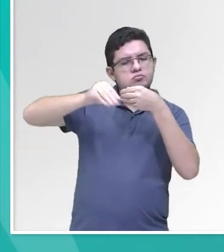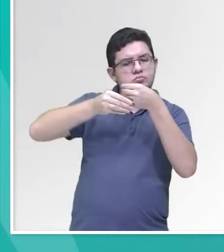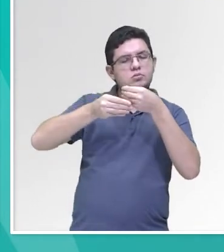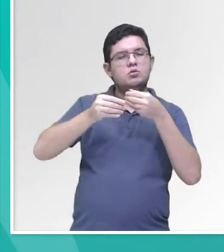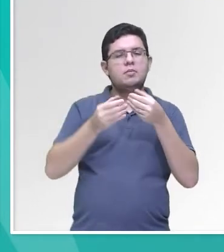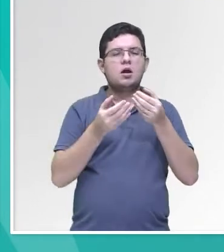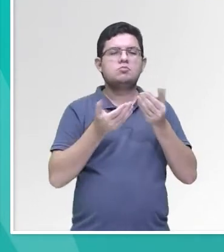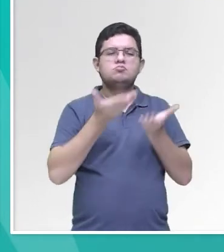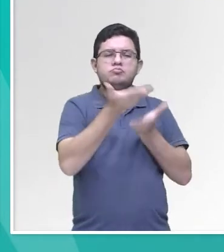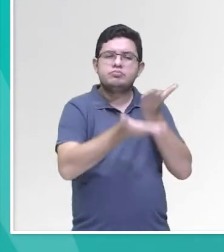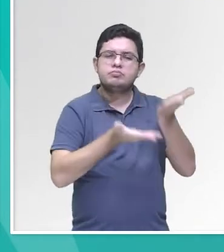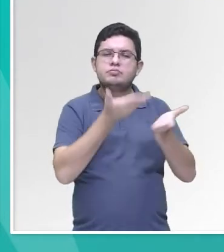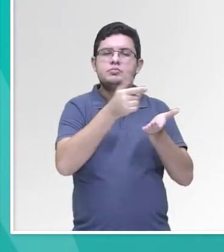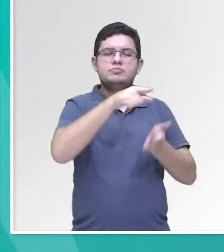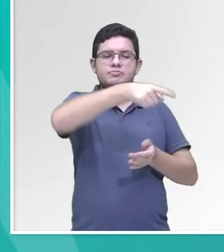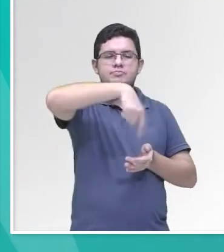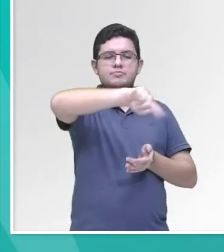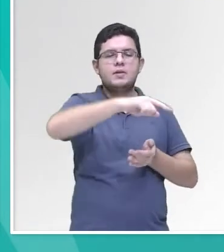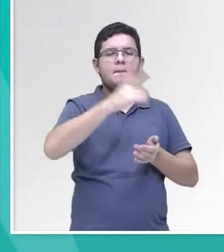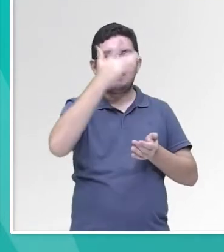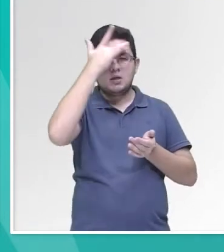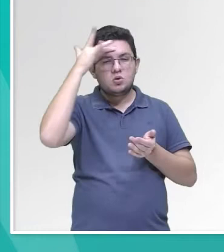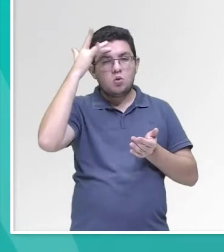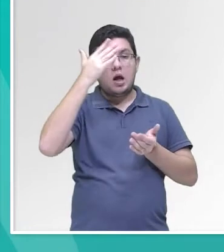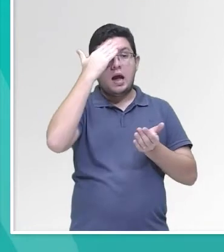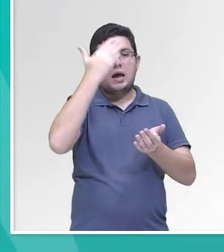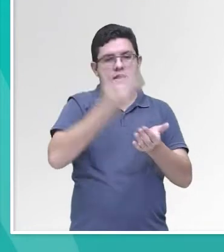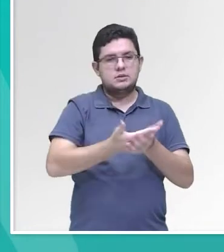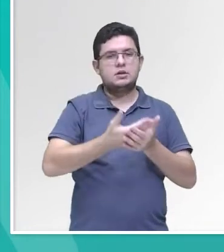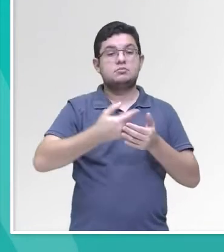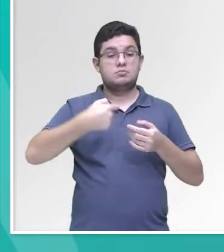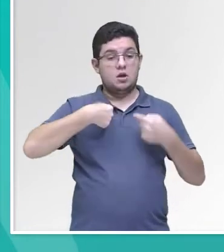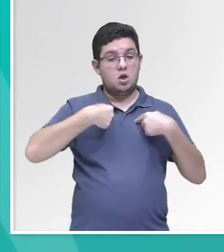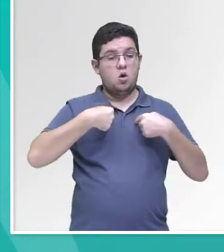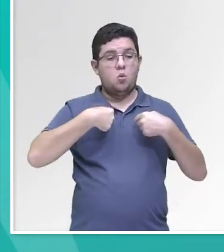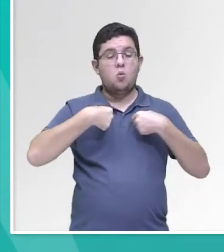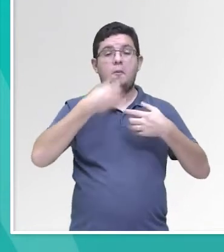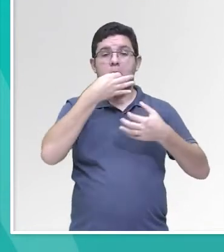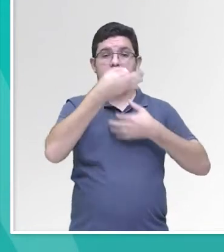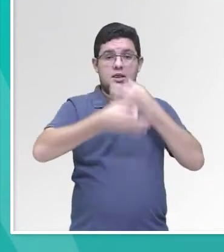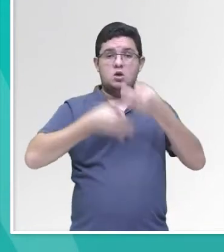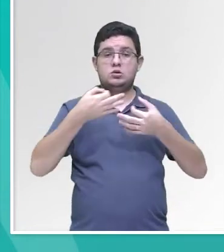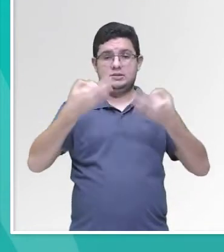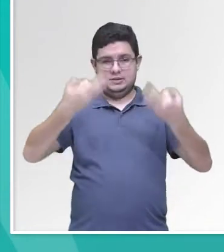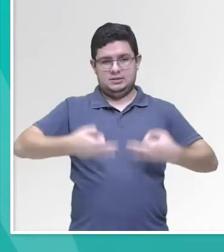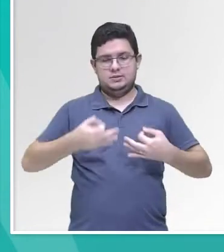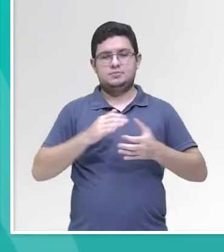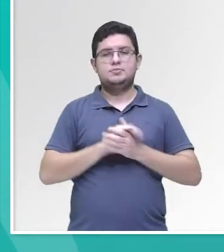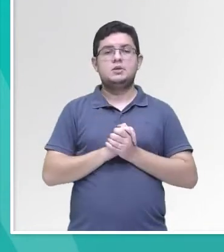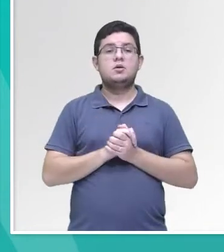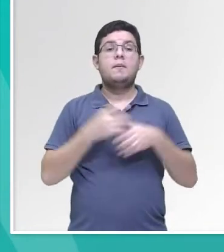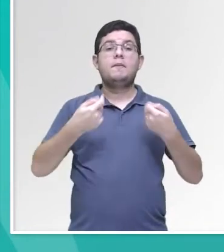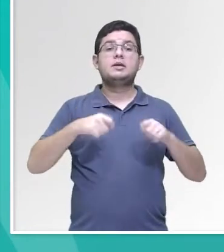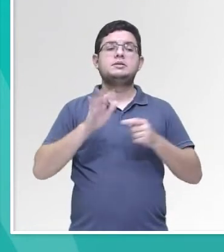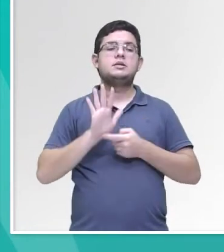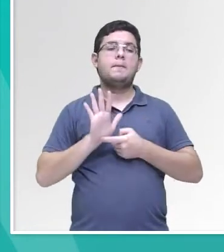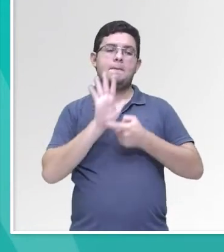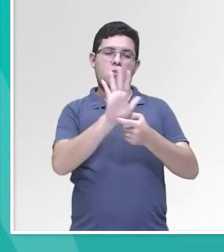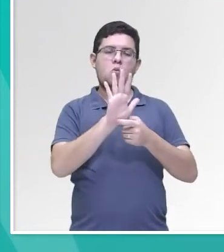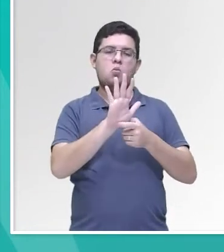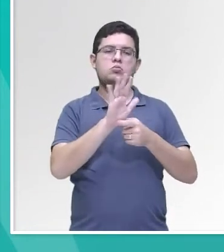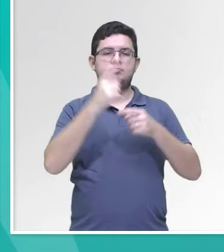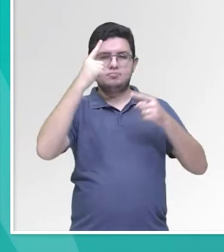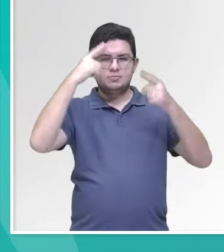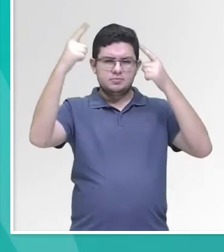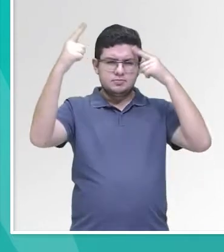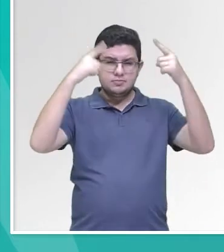de pensar é a correta. É preciso, portanto, expor e explicar ideias.